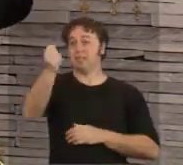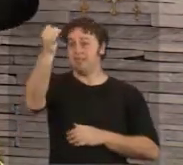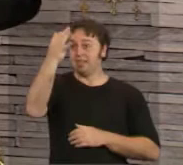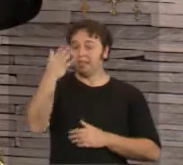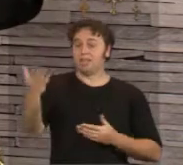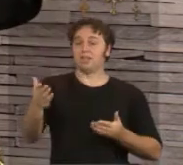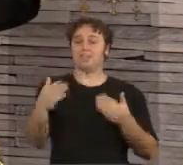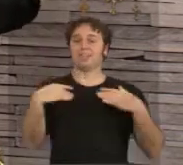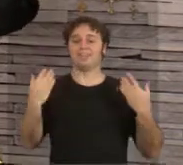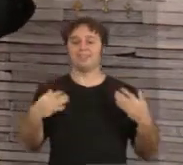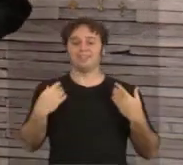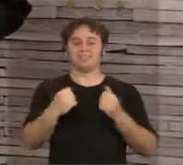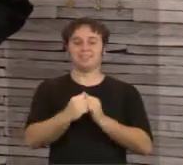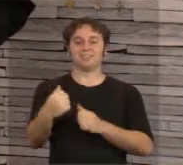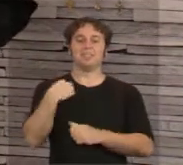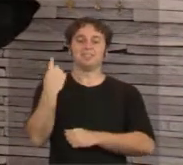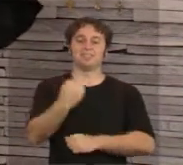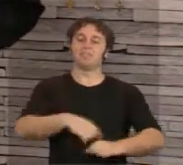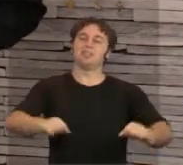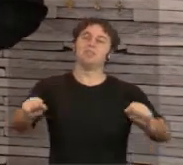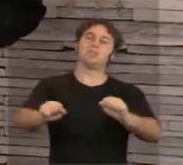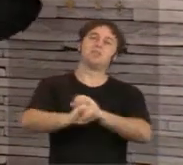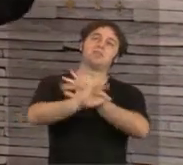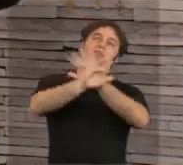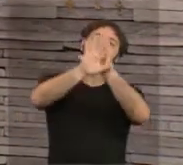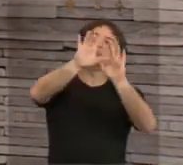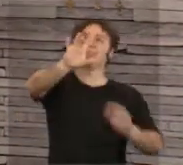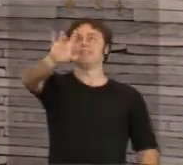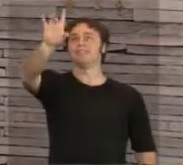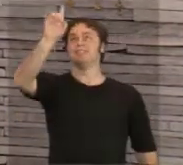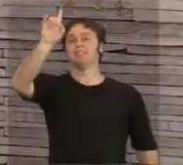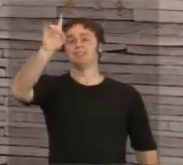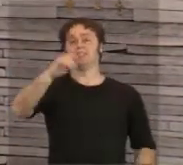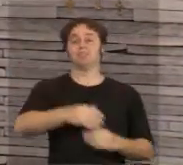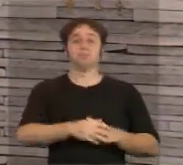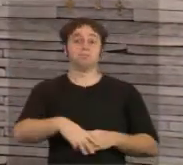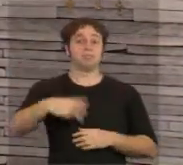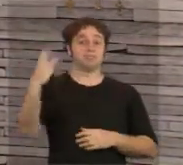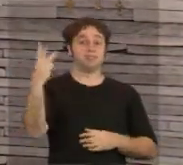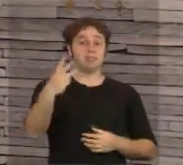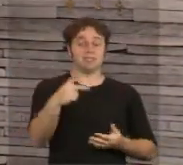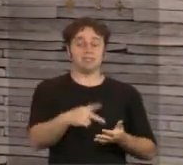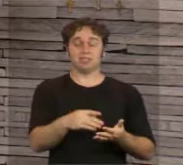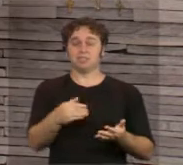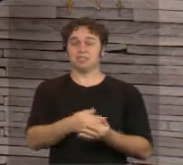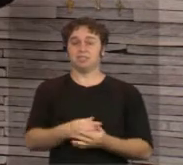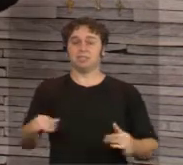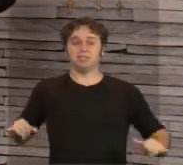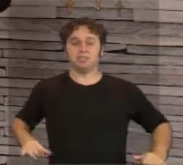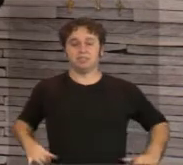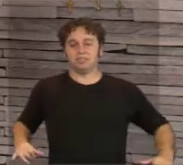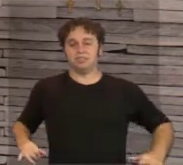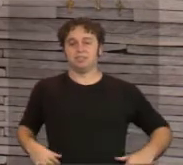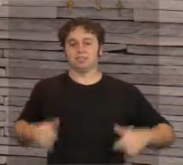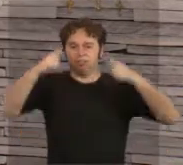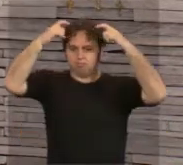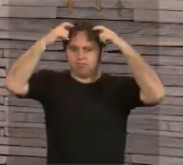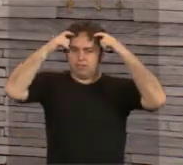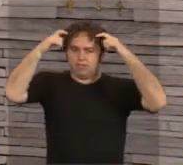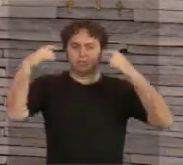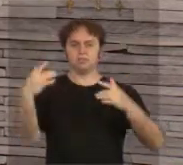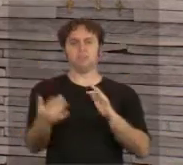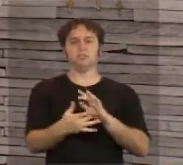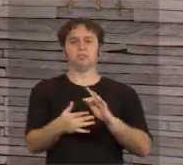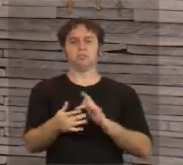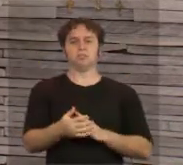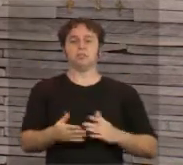essa alegria com a gente. Glória a Deus pela graça alcançada. Terceiro mistério doloroso, contemplamos a coroação de espinhos. Vamos